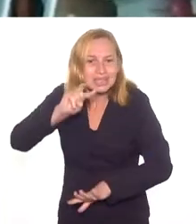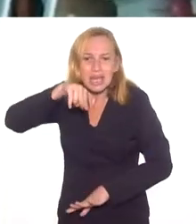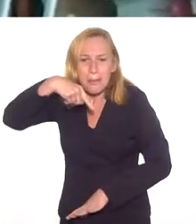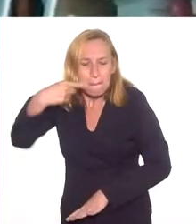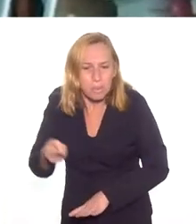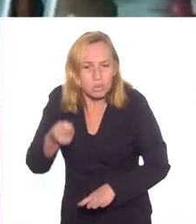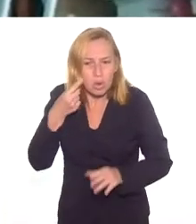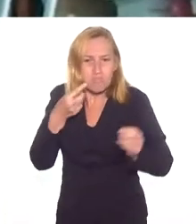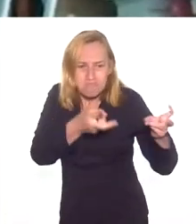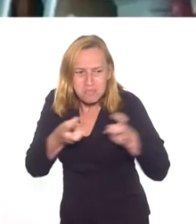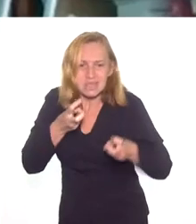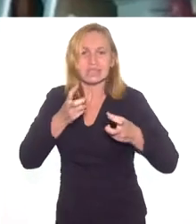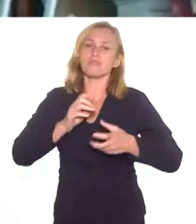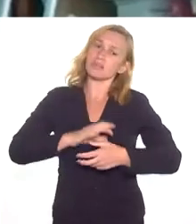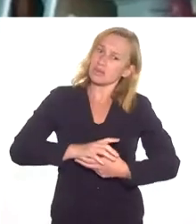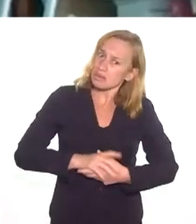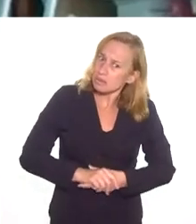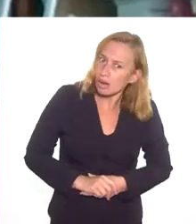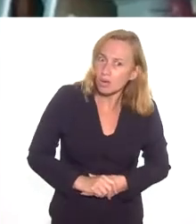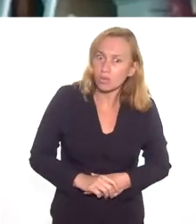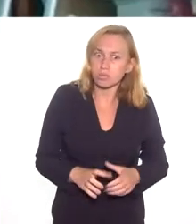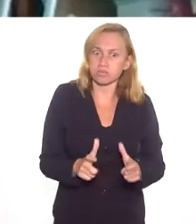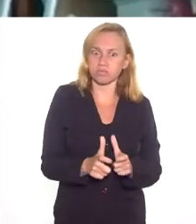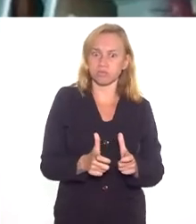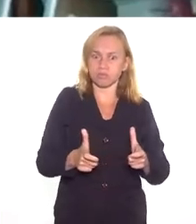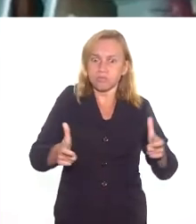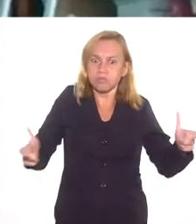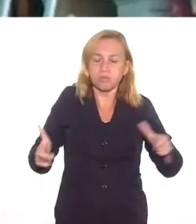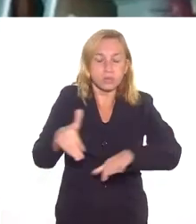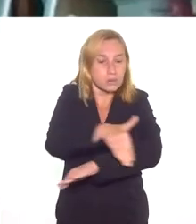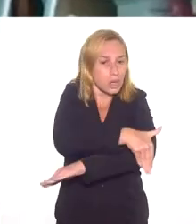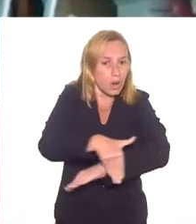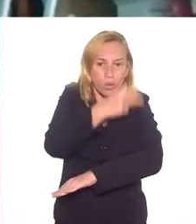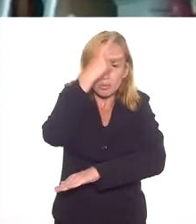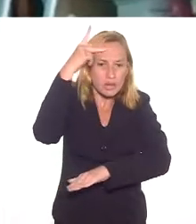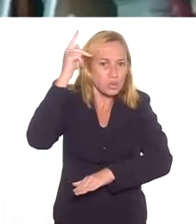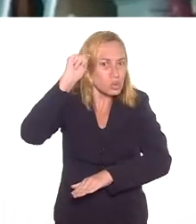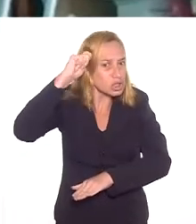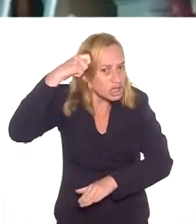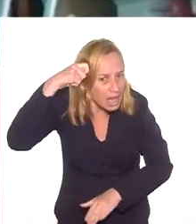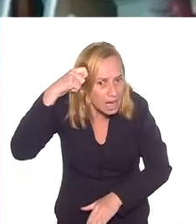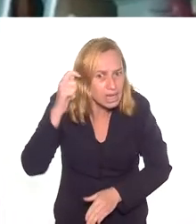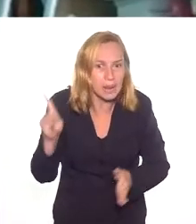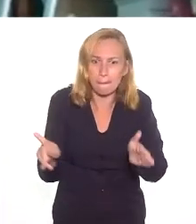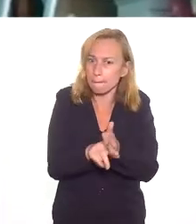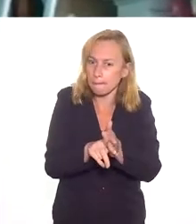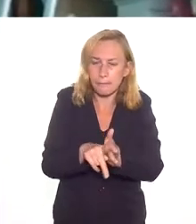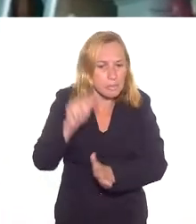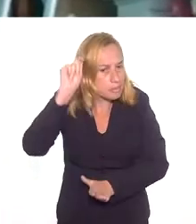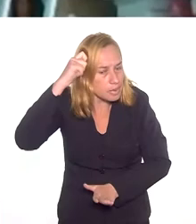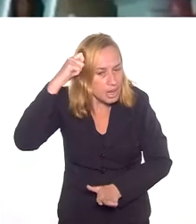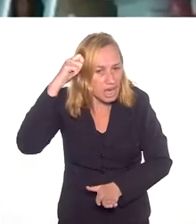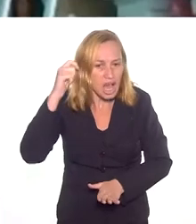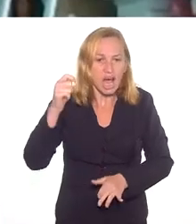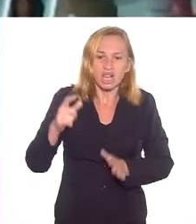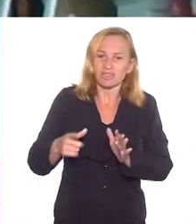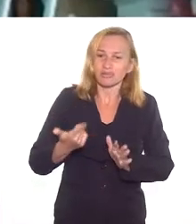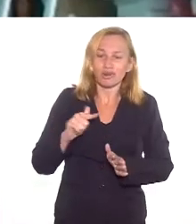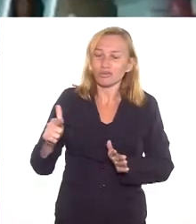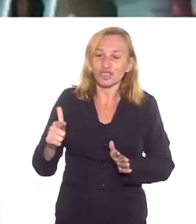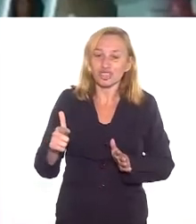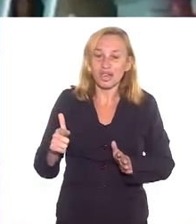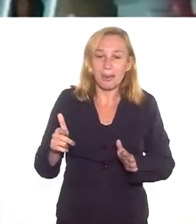para me dar conta desse novo ambiente. Uma multidão na rua, o pessoal era africano. Não havia